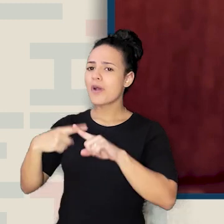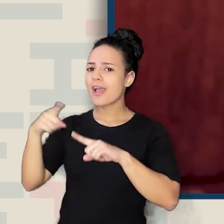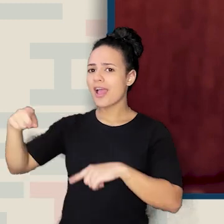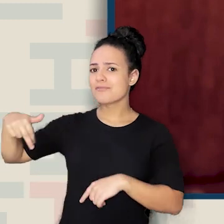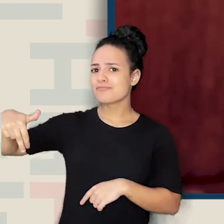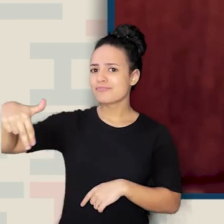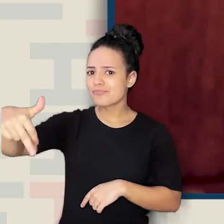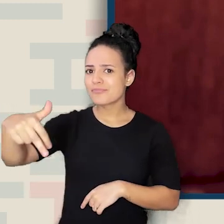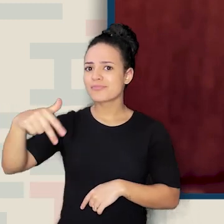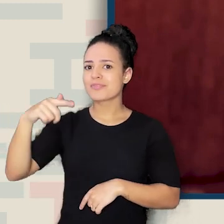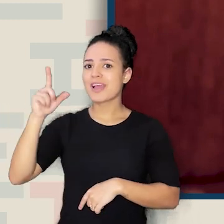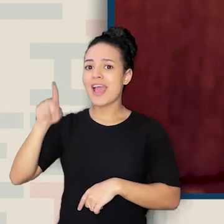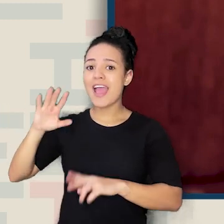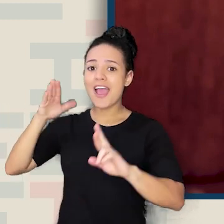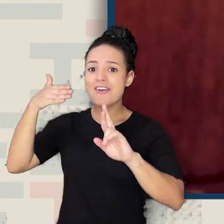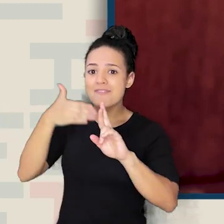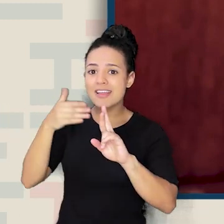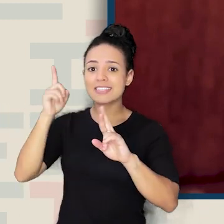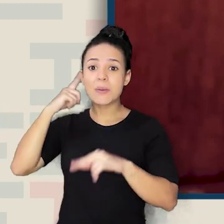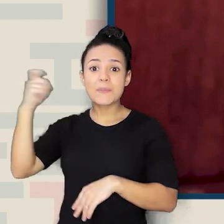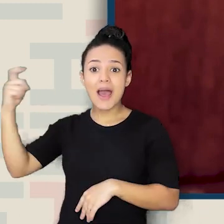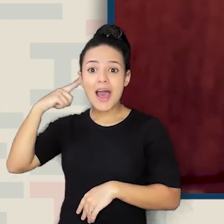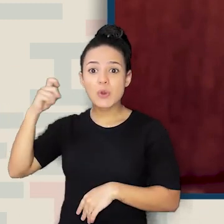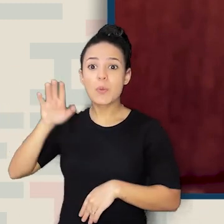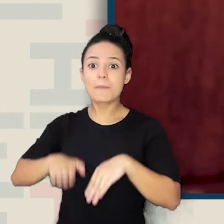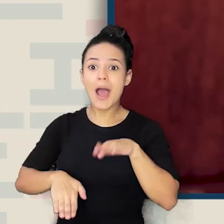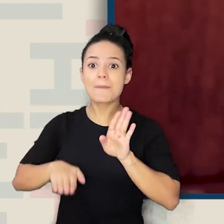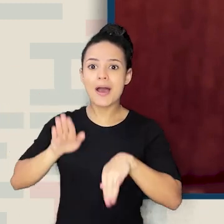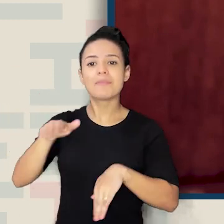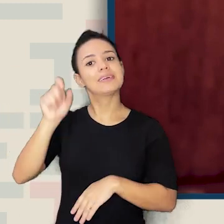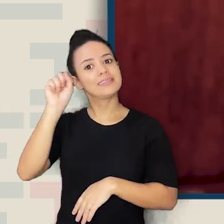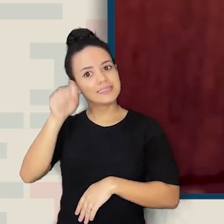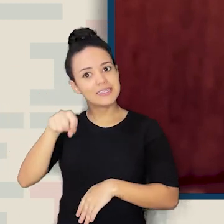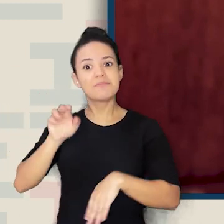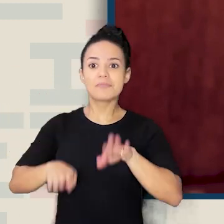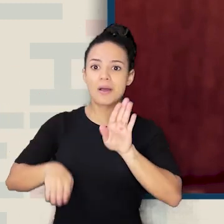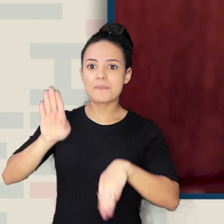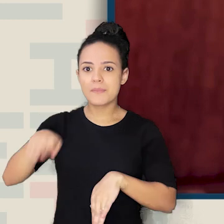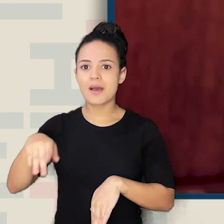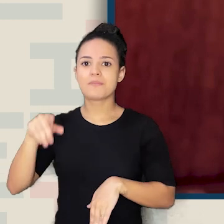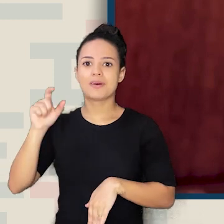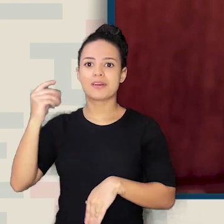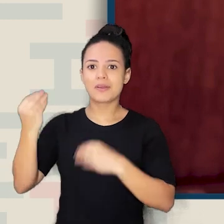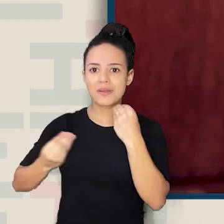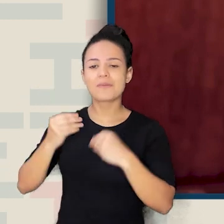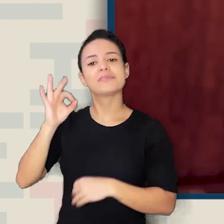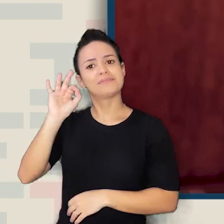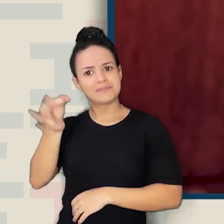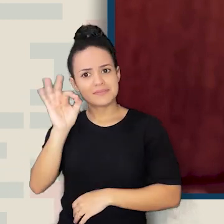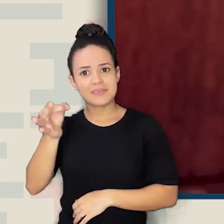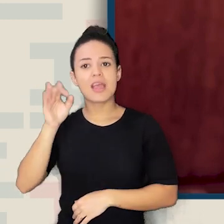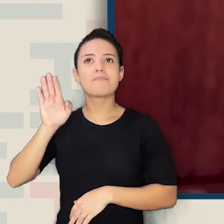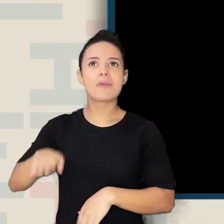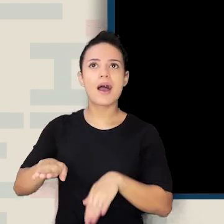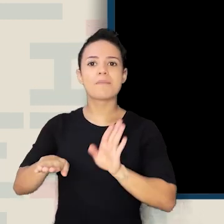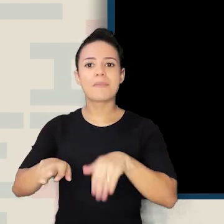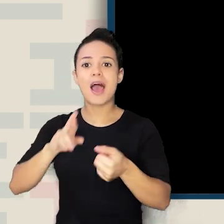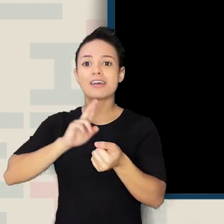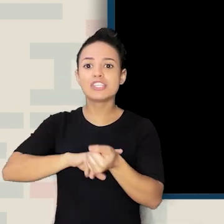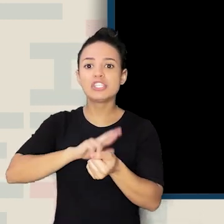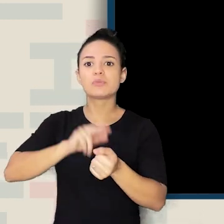ter a referência é o som que isso emite. Isso, o som que isso emite. A cadência do passo. Isso, exatamente, o compasso do passo que a pessoa